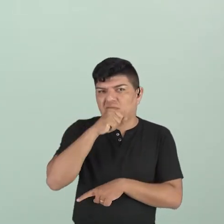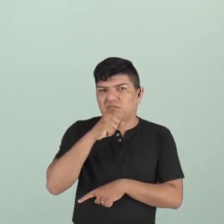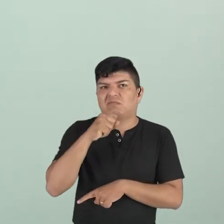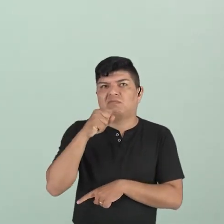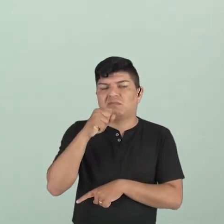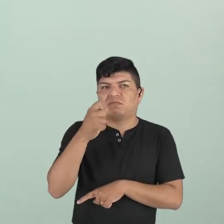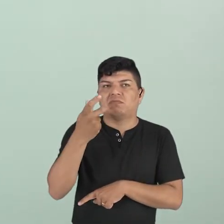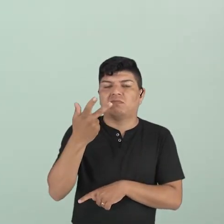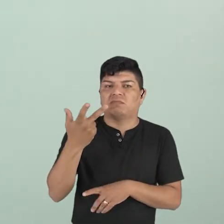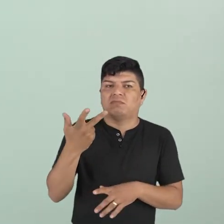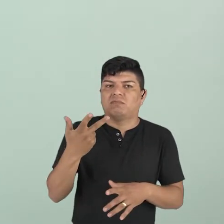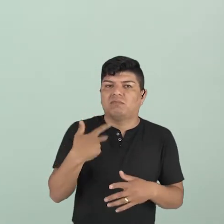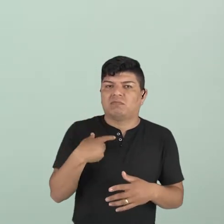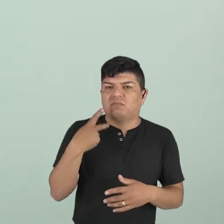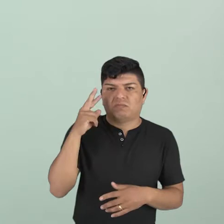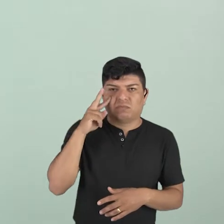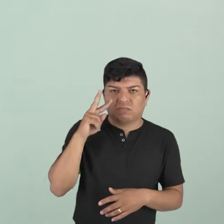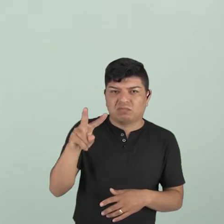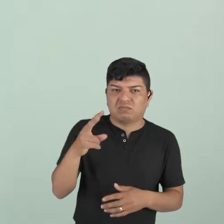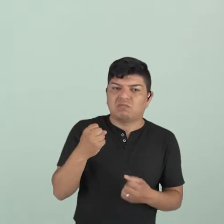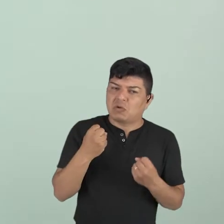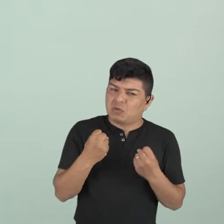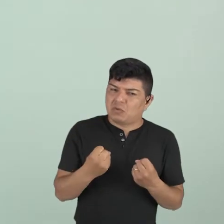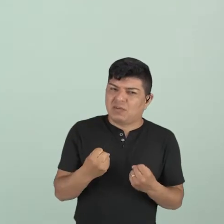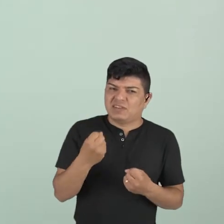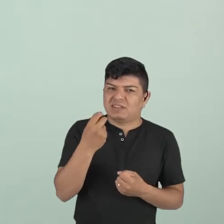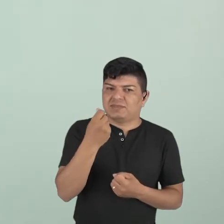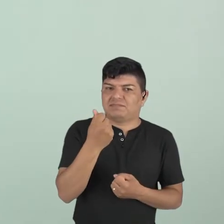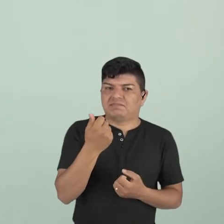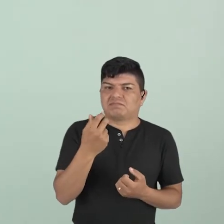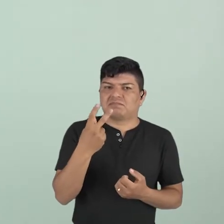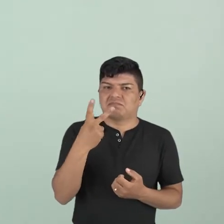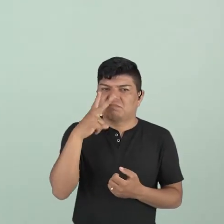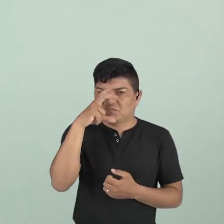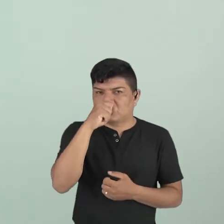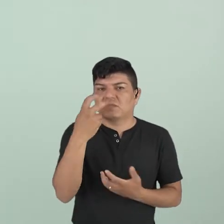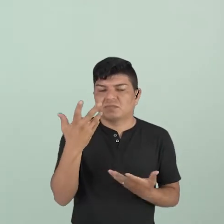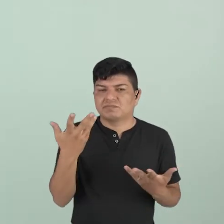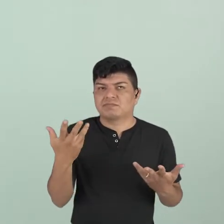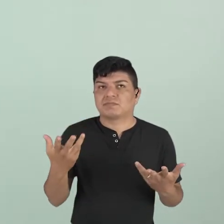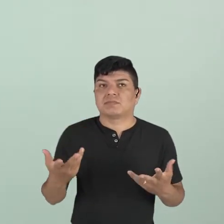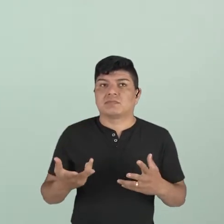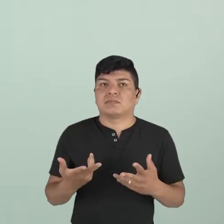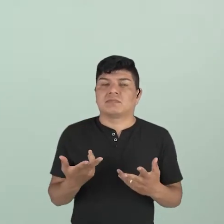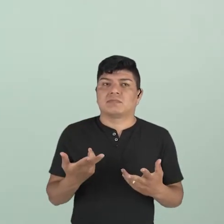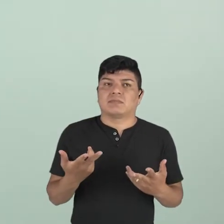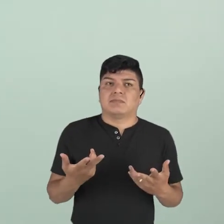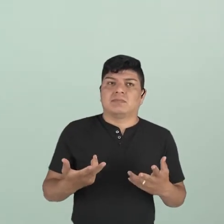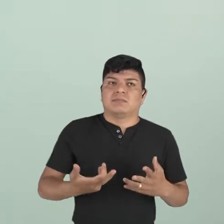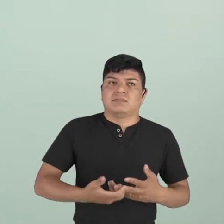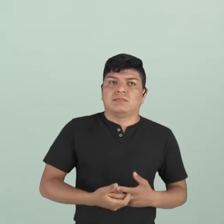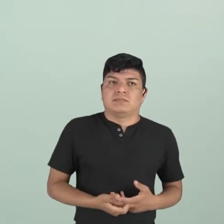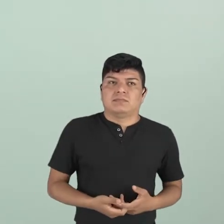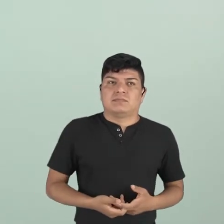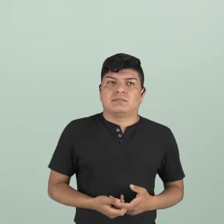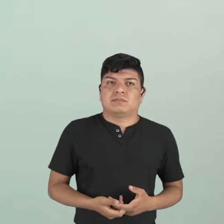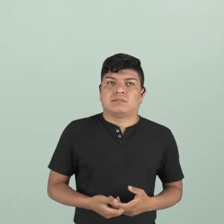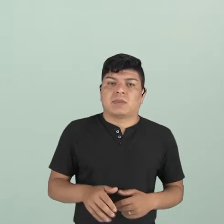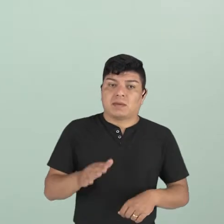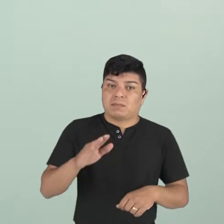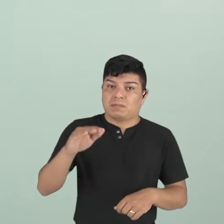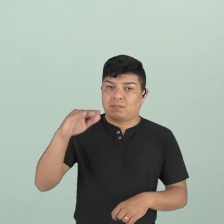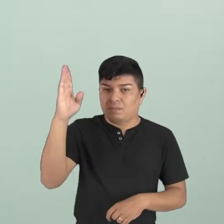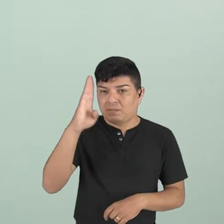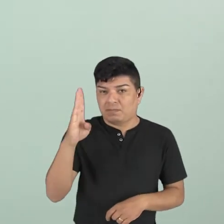assim, pelo meu ponto de vista, que é bem pesada, assim. Ela tem um tempero bem exótico. E, assim, para nós